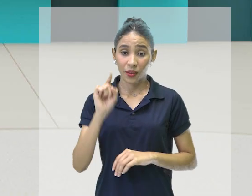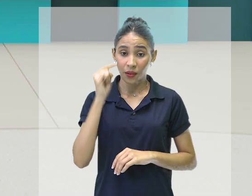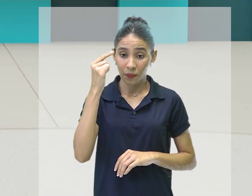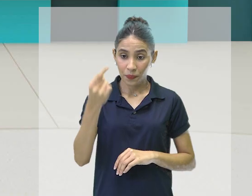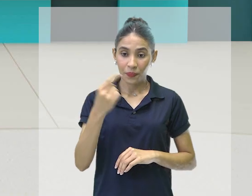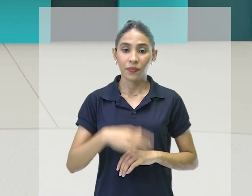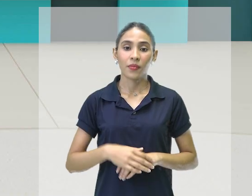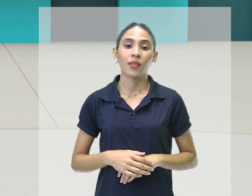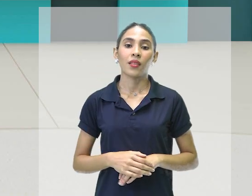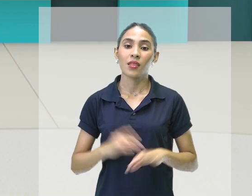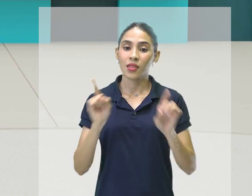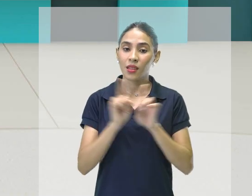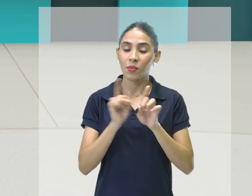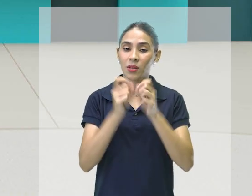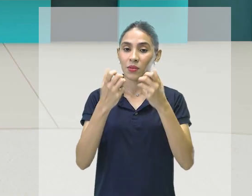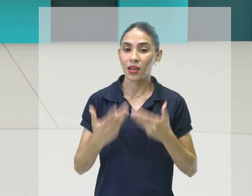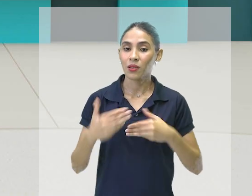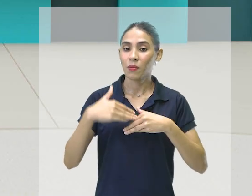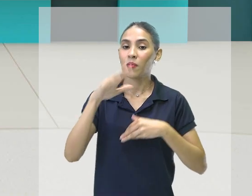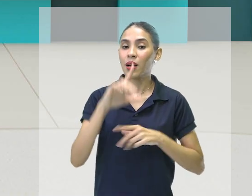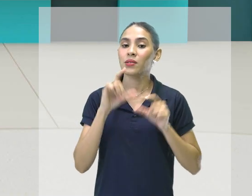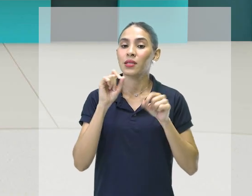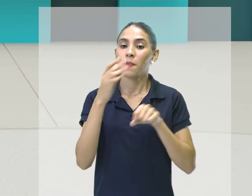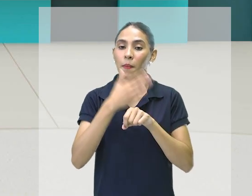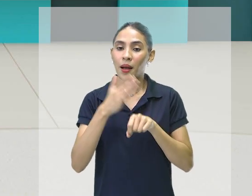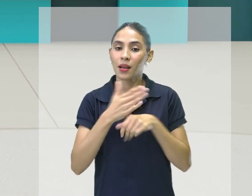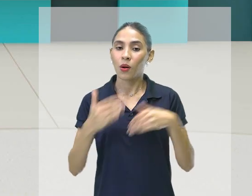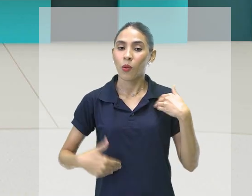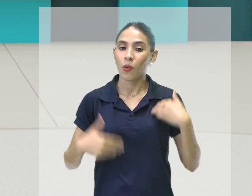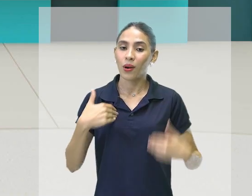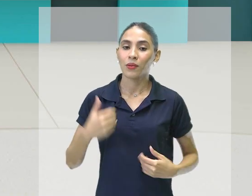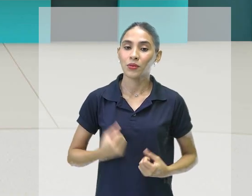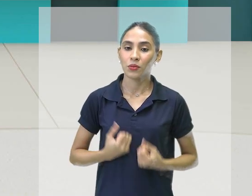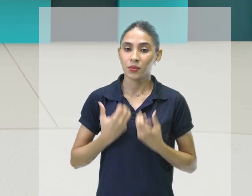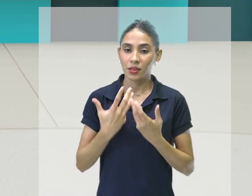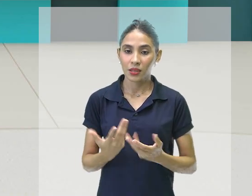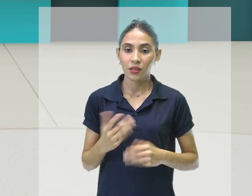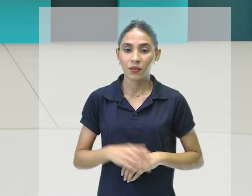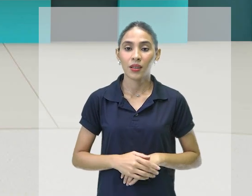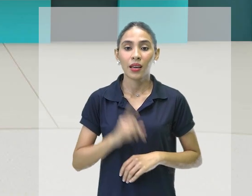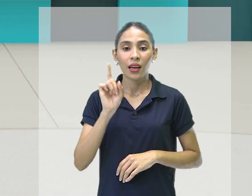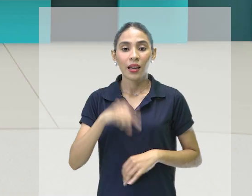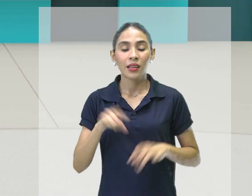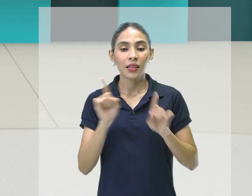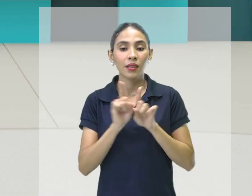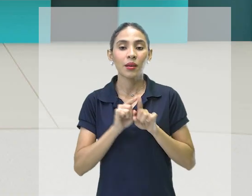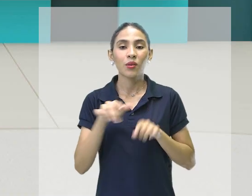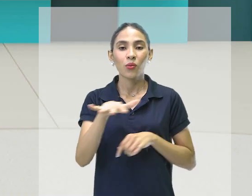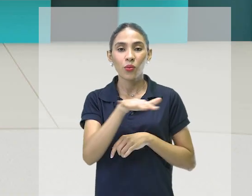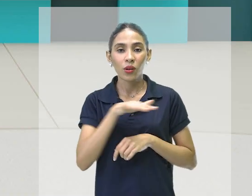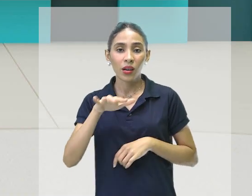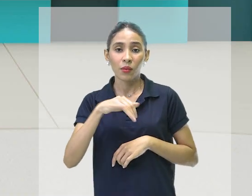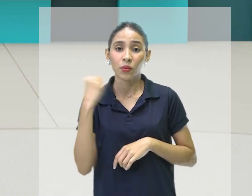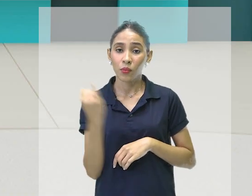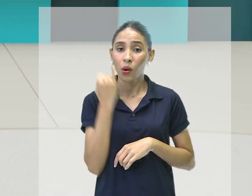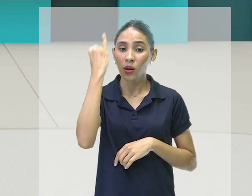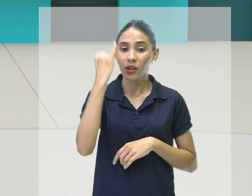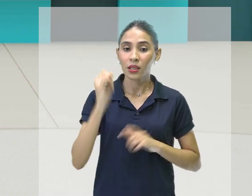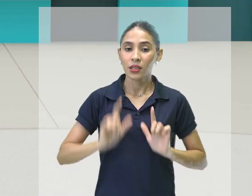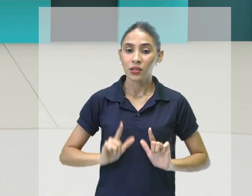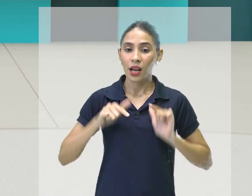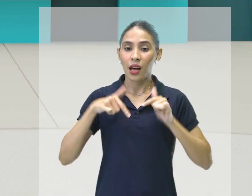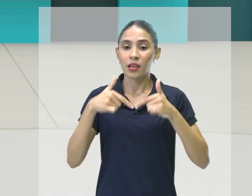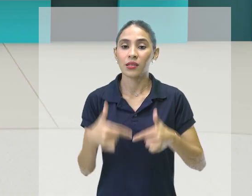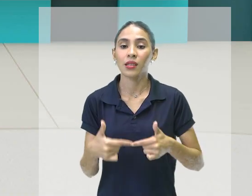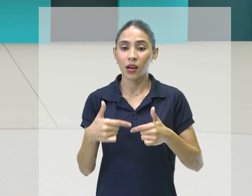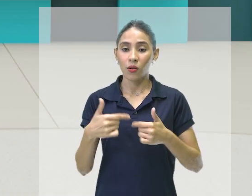bom? Prosseguindo, falando um pouco ainda mais sobre as práticas corporais expressivas, elas se tornam um campo fértil